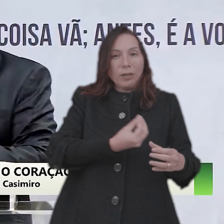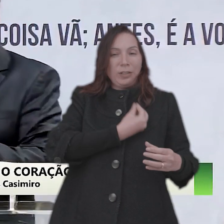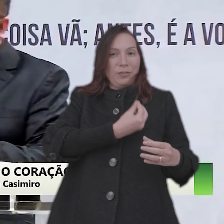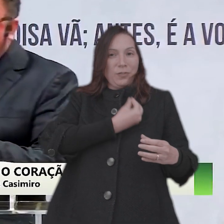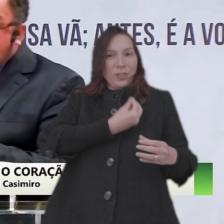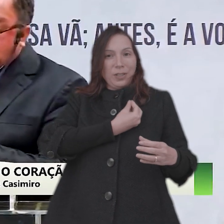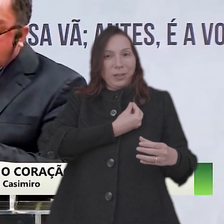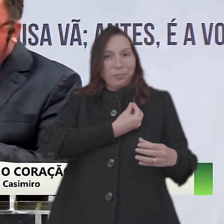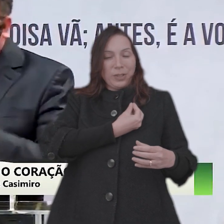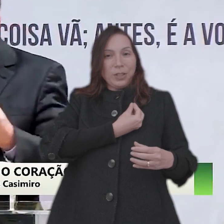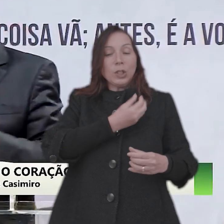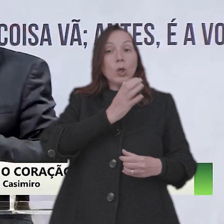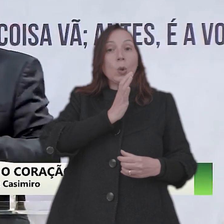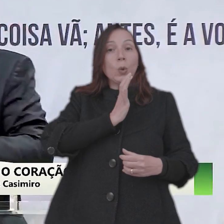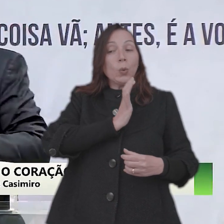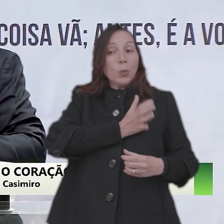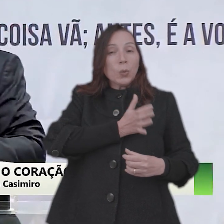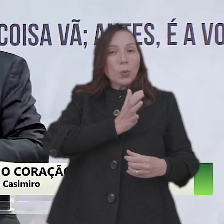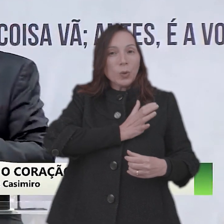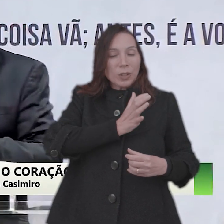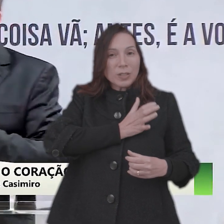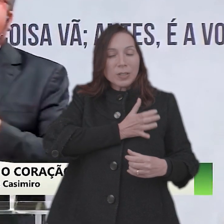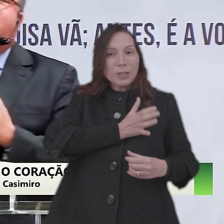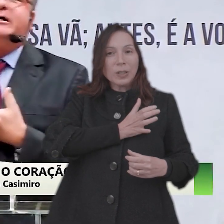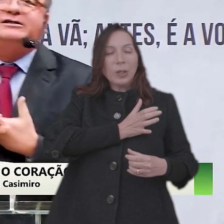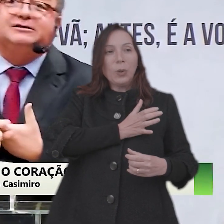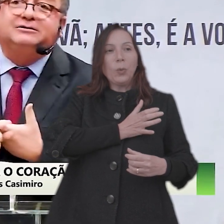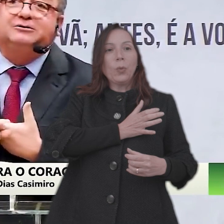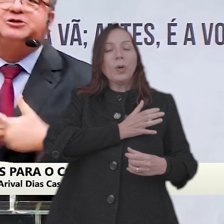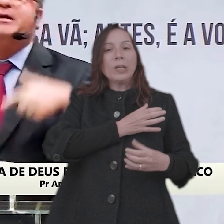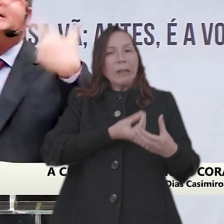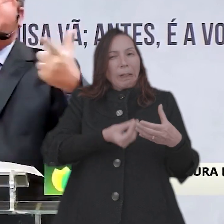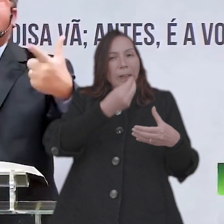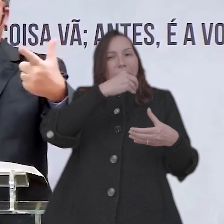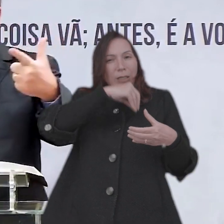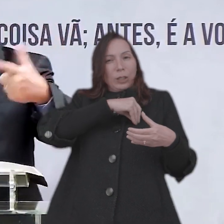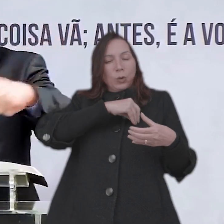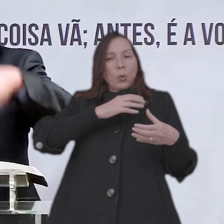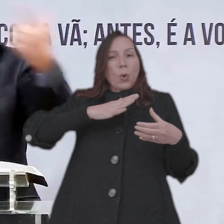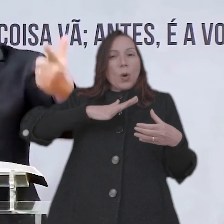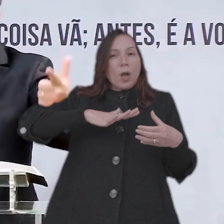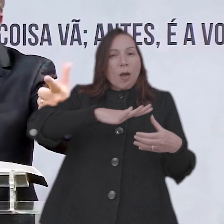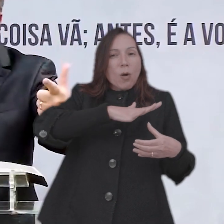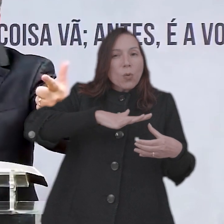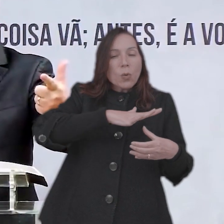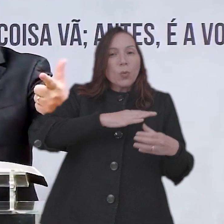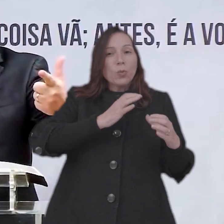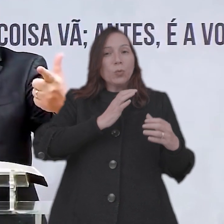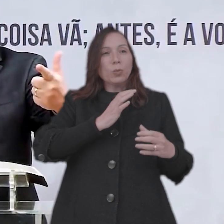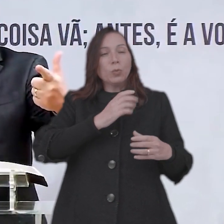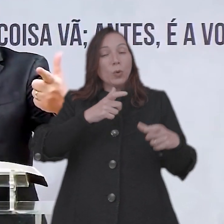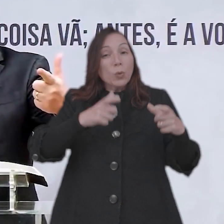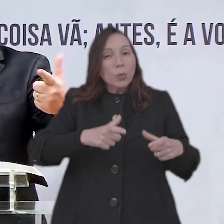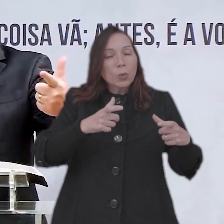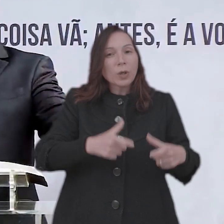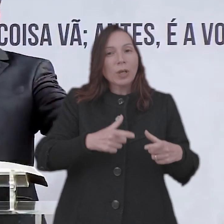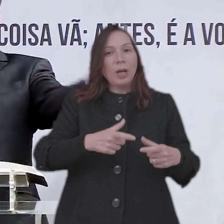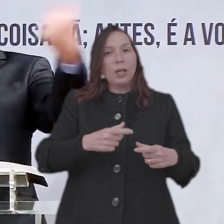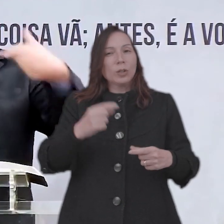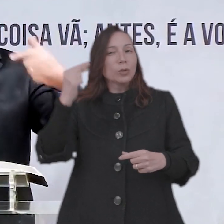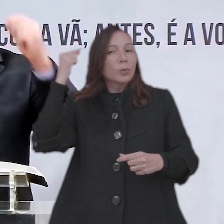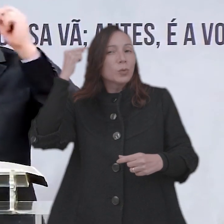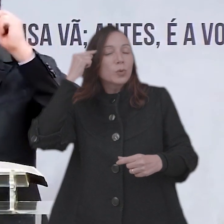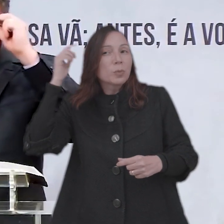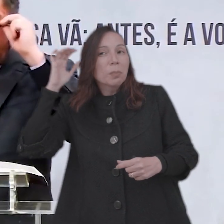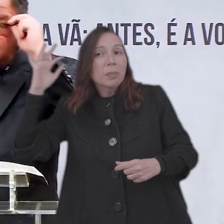coração, ele é a sede das emoções, dos pensamentos, dos desejos. E a